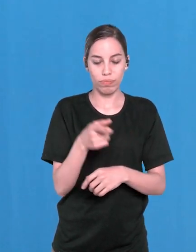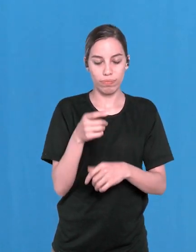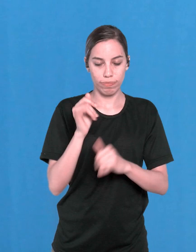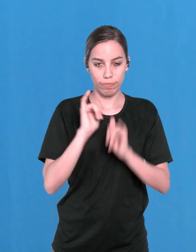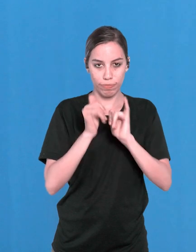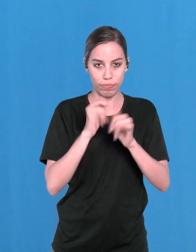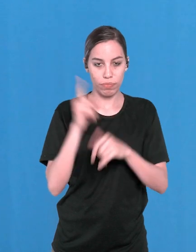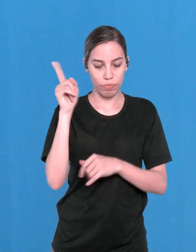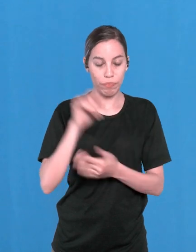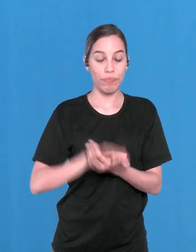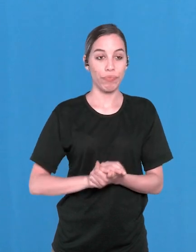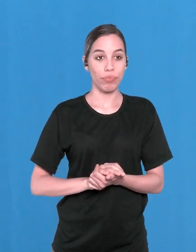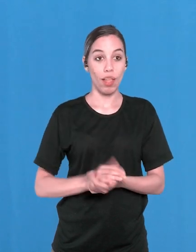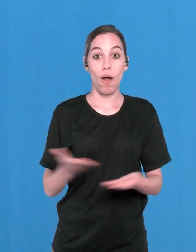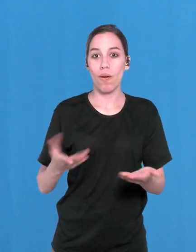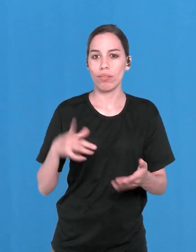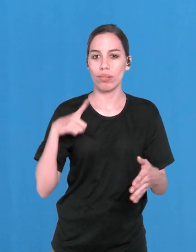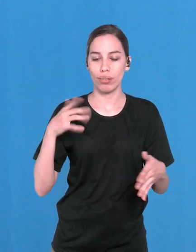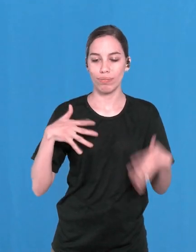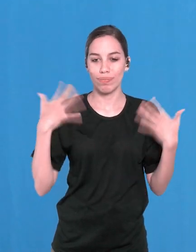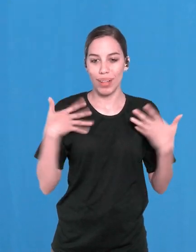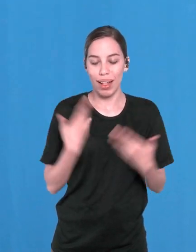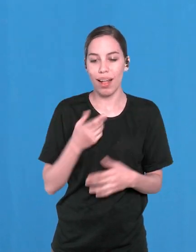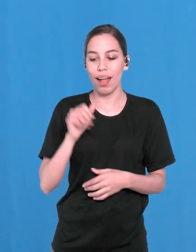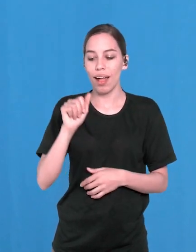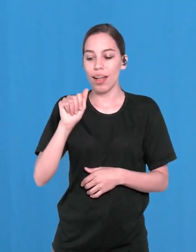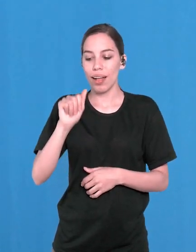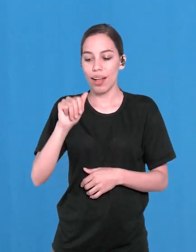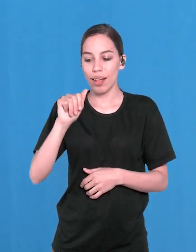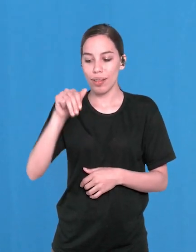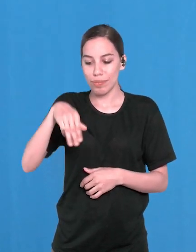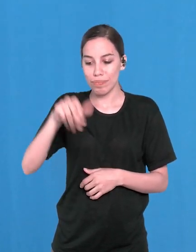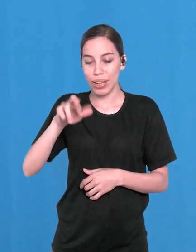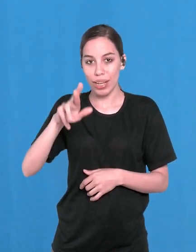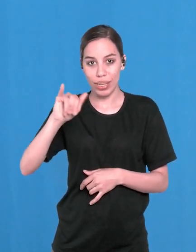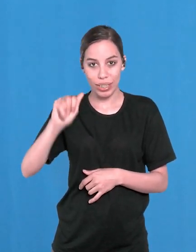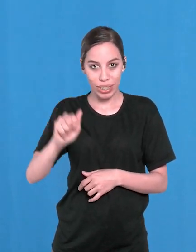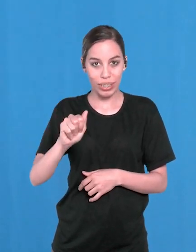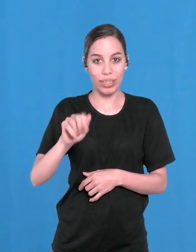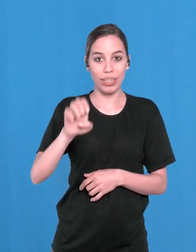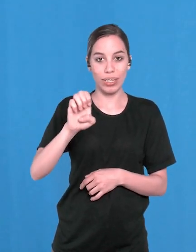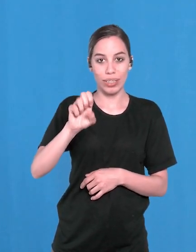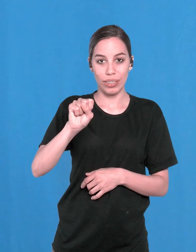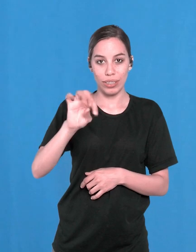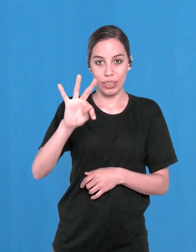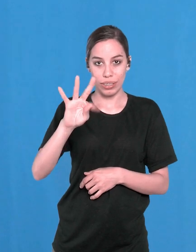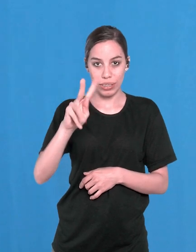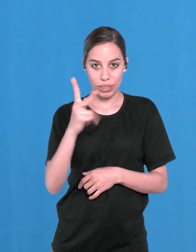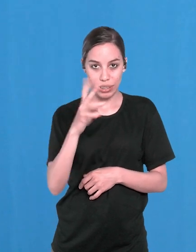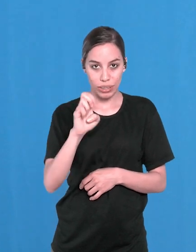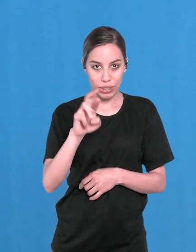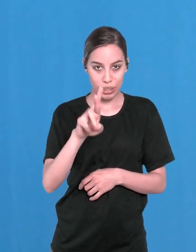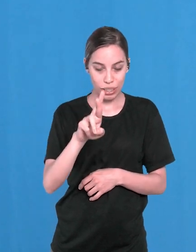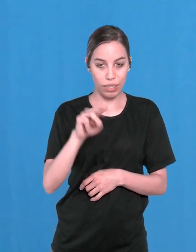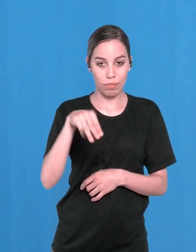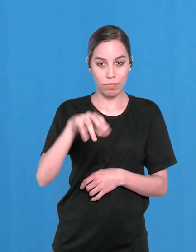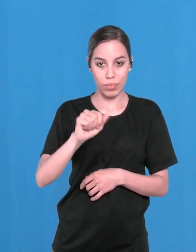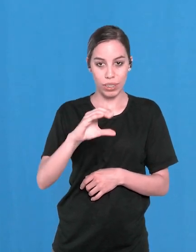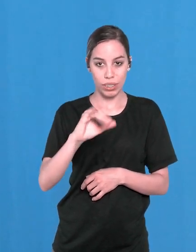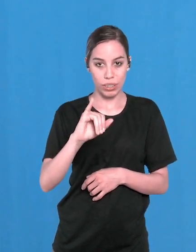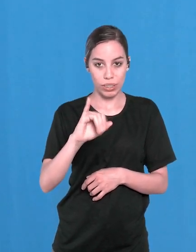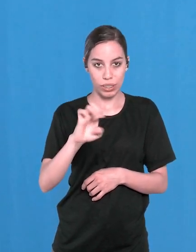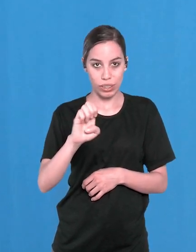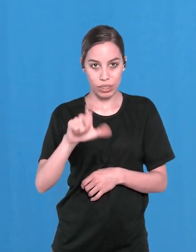alegria de receber a Maria Esther Maciel, que é escritora, é daqui de Minas Gerais também. Bem-vinda, Maria